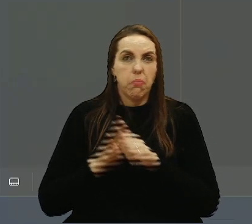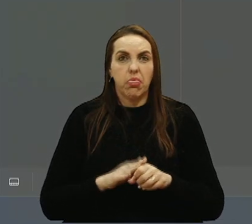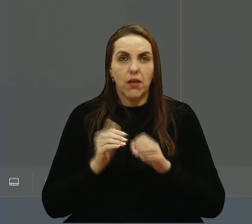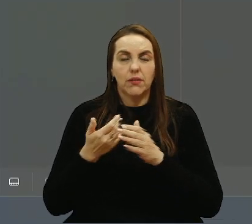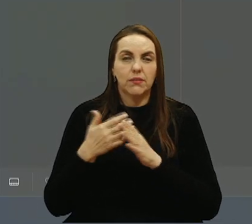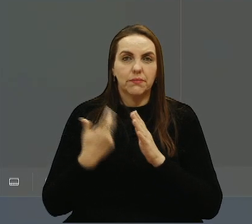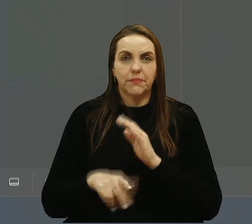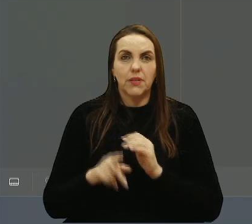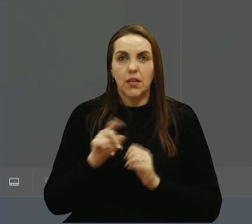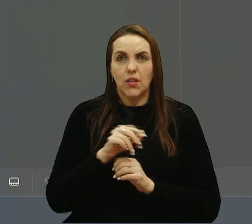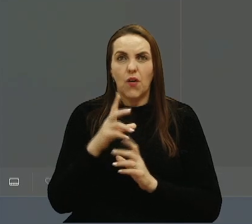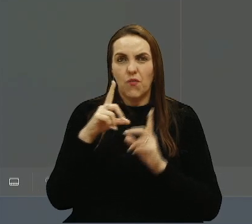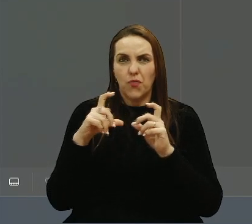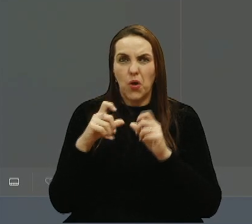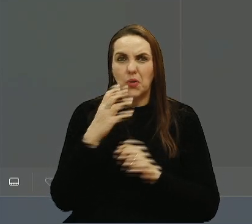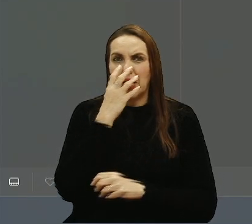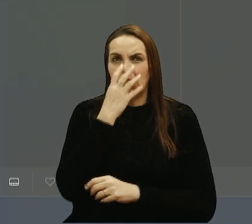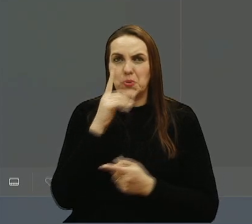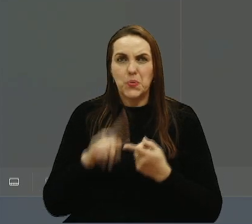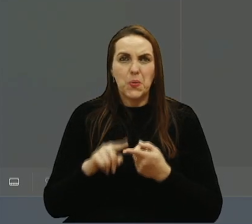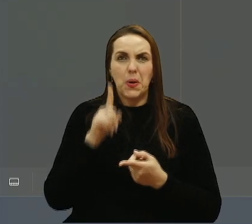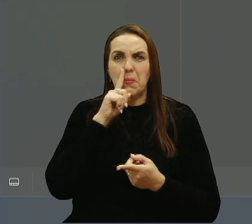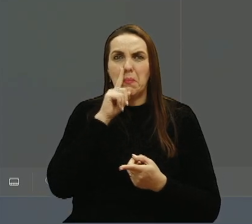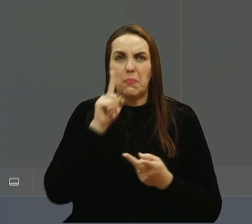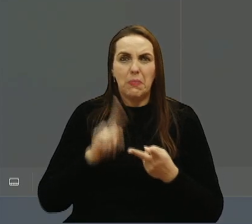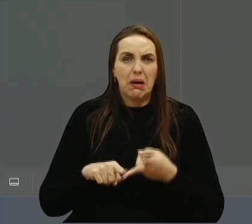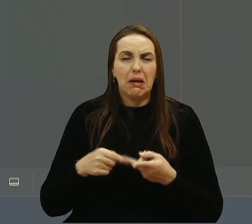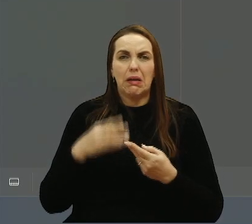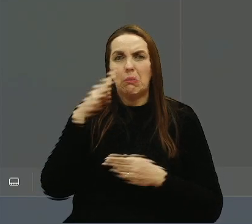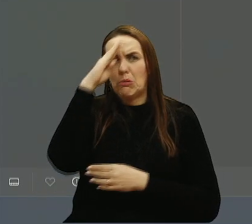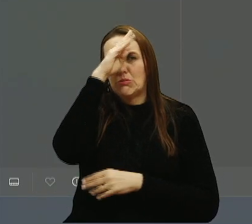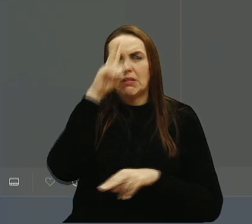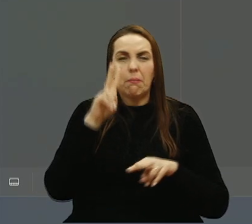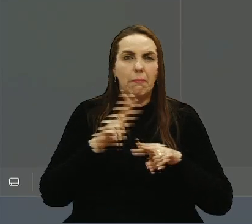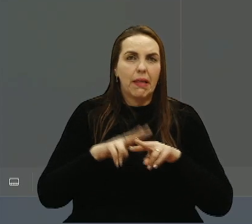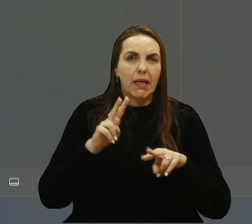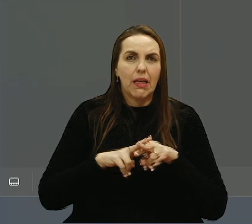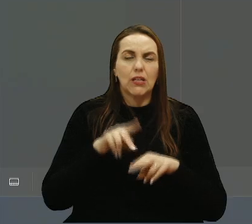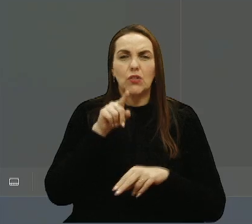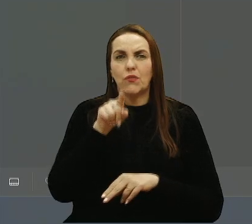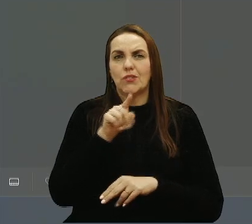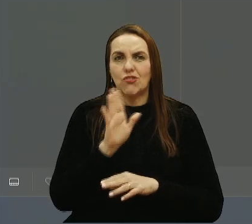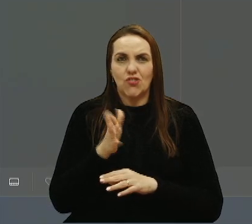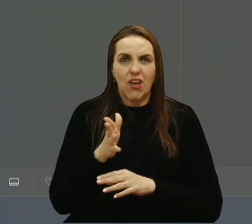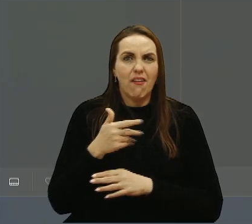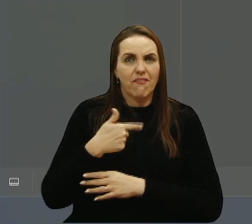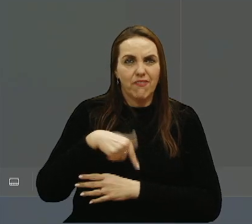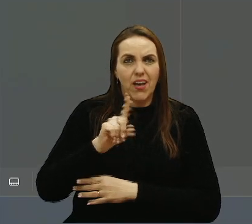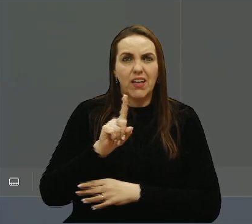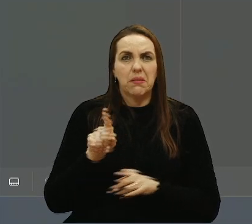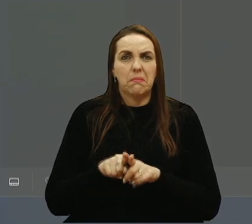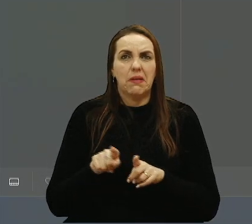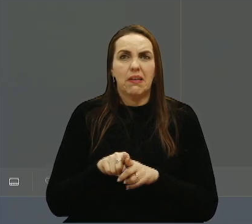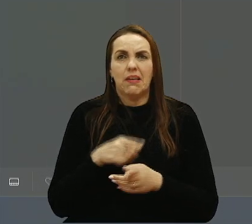com o meu cachorro, com a minha mãe... Bolsonaro preso, você já é um ex-vereador já. O que ele botou aqui?